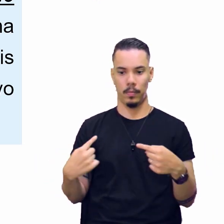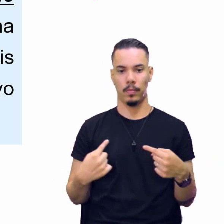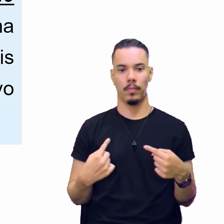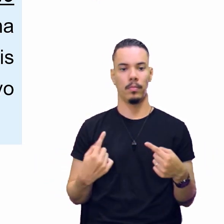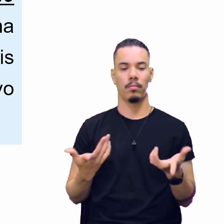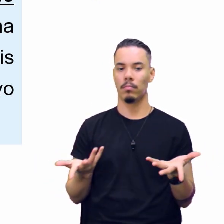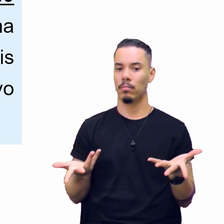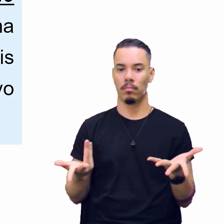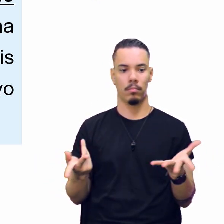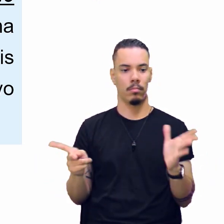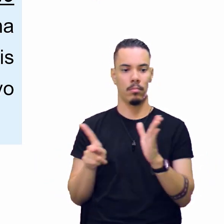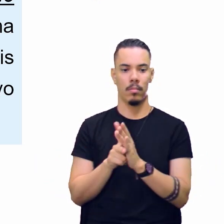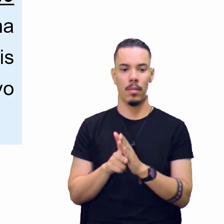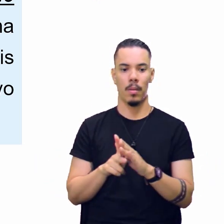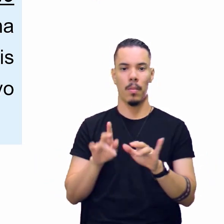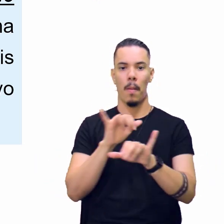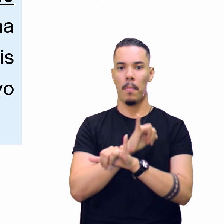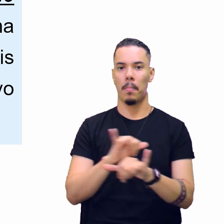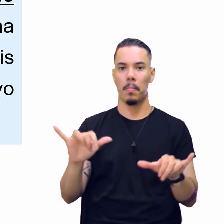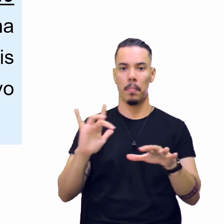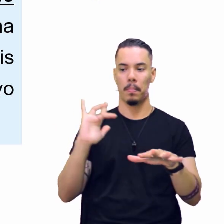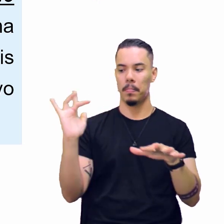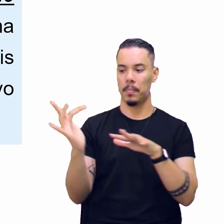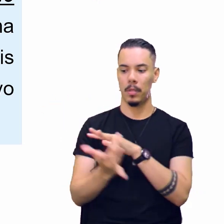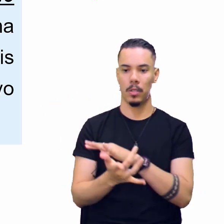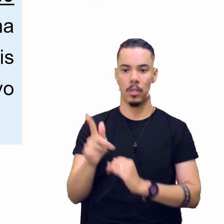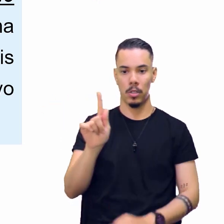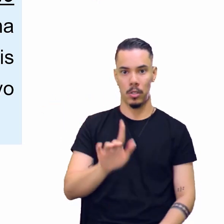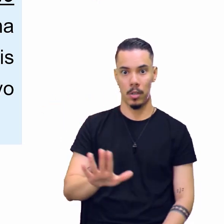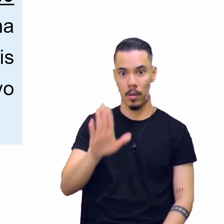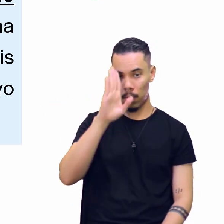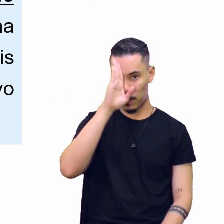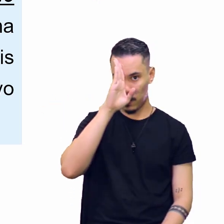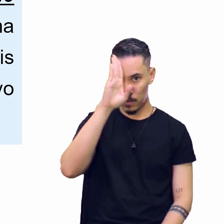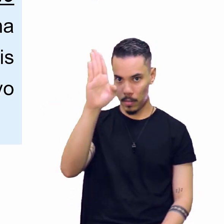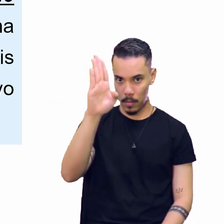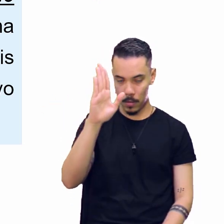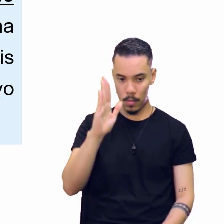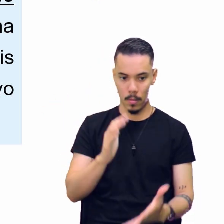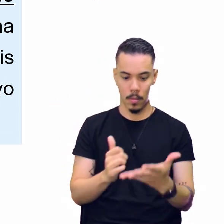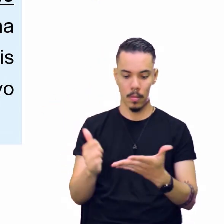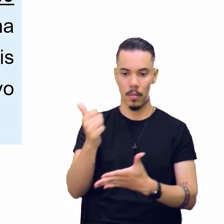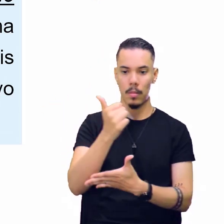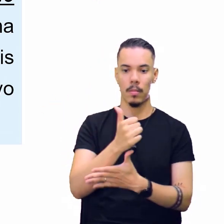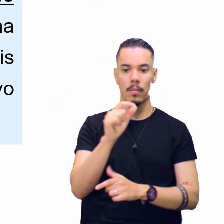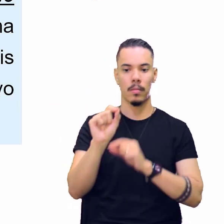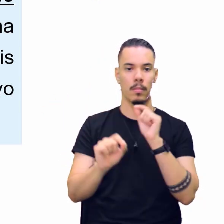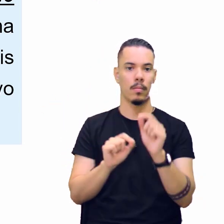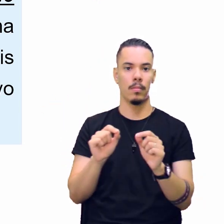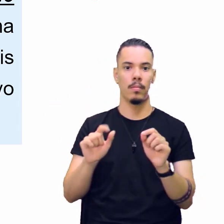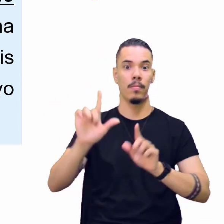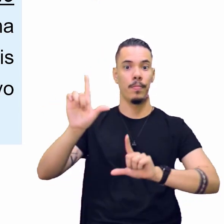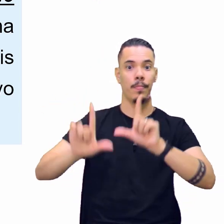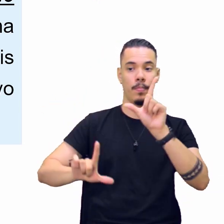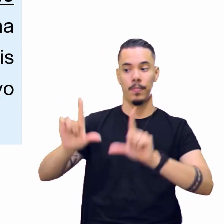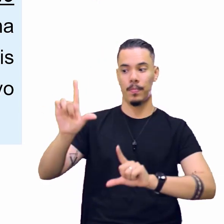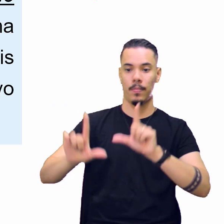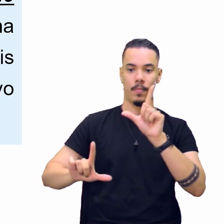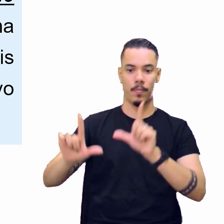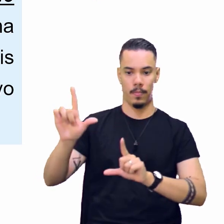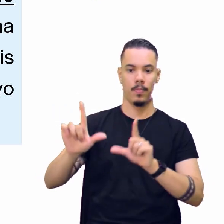nos canais, né, nas mídias em geral, principalmente em emissora, tá